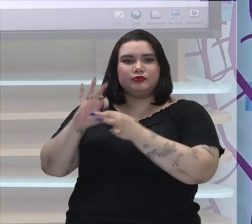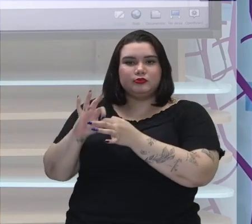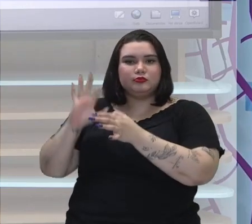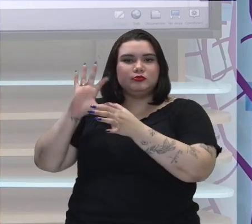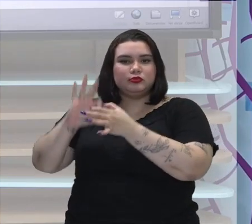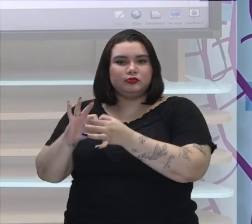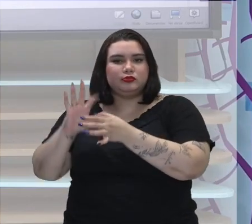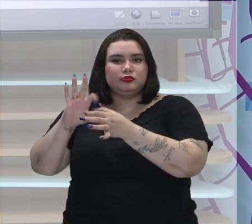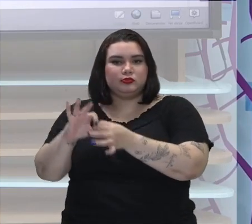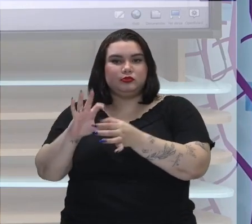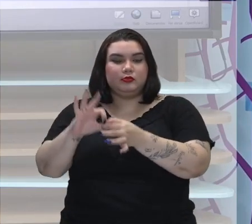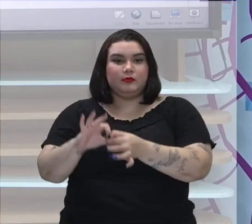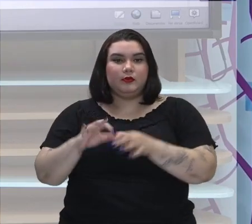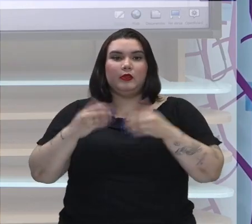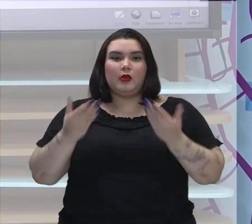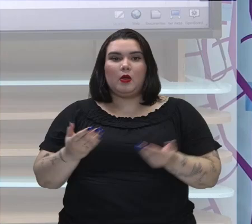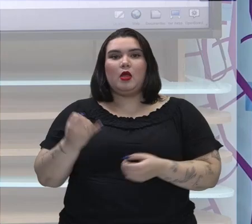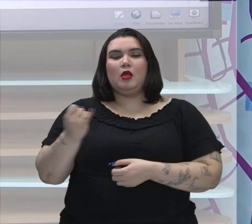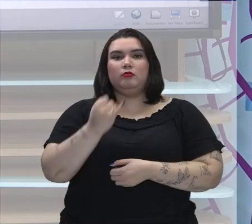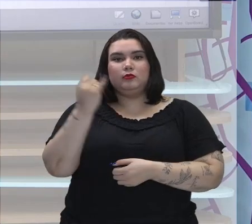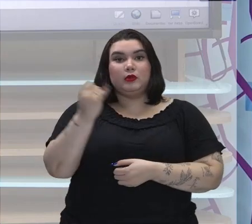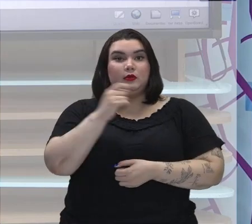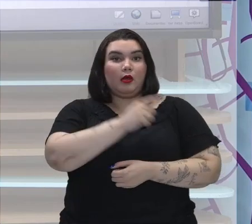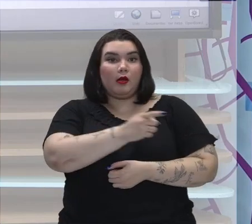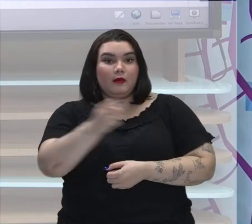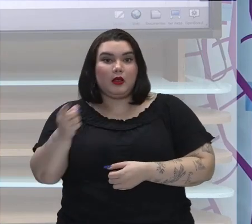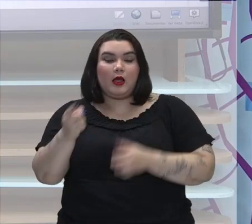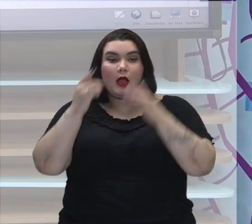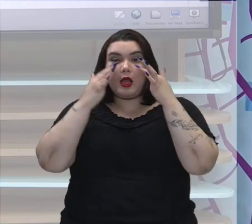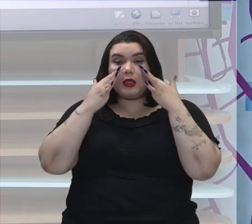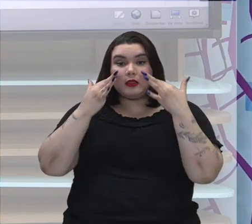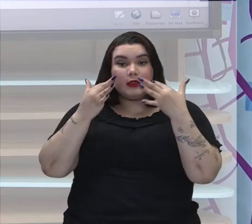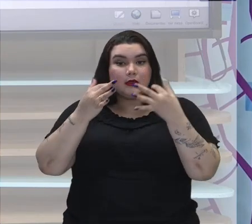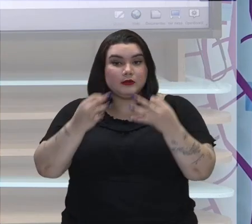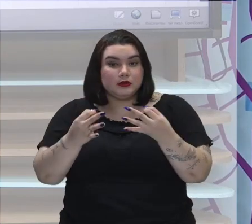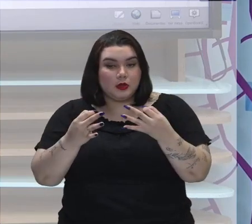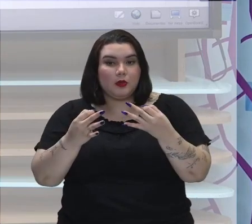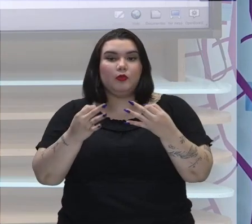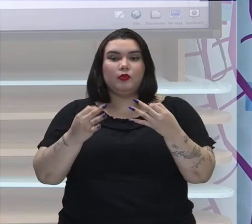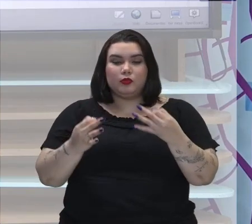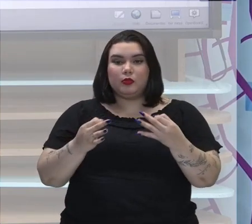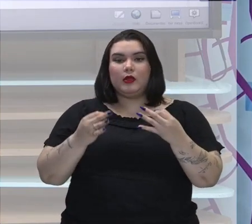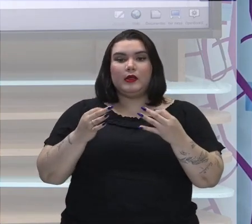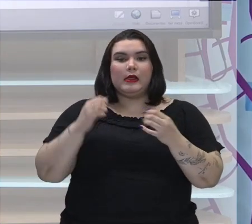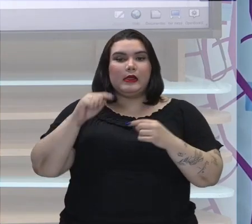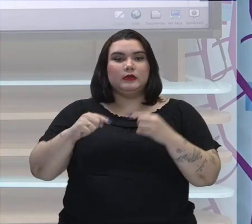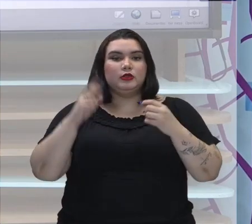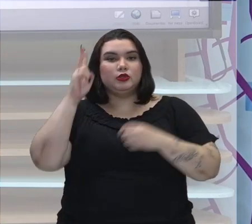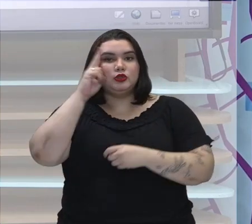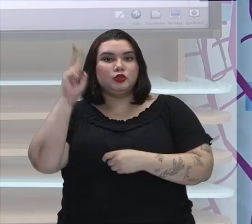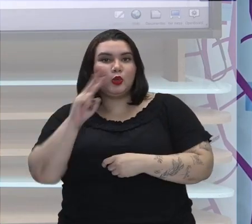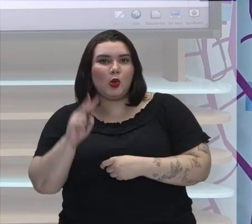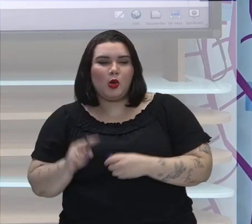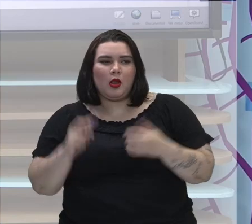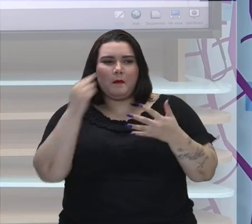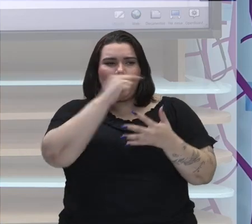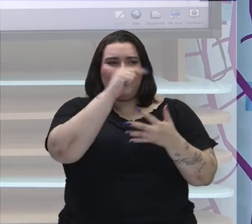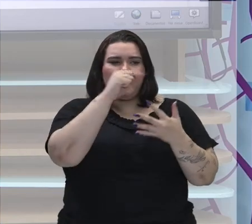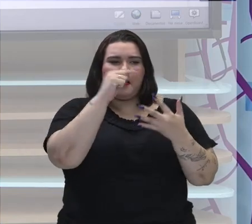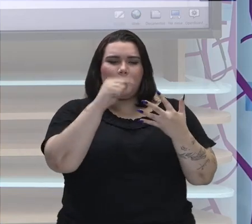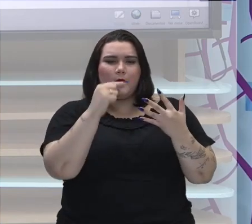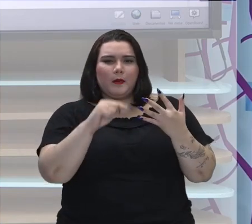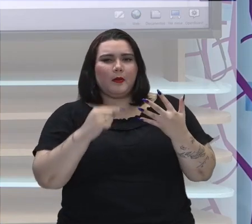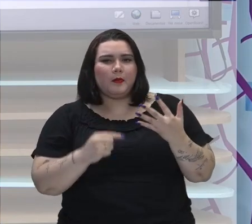muito importante você estar atento, né, a esses nuances do estudo histórico, para que